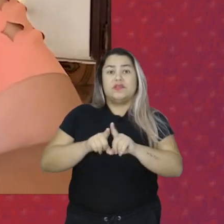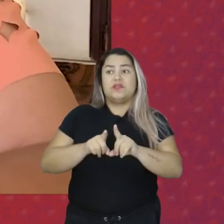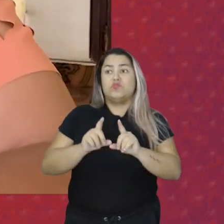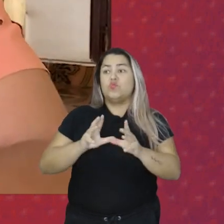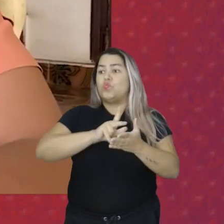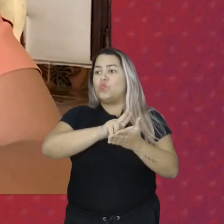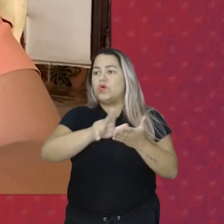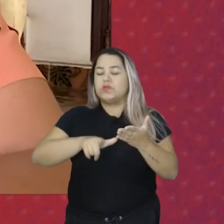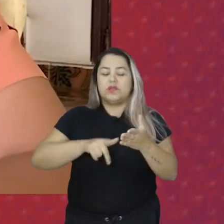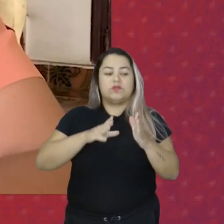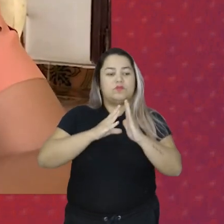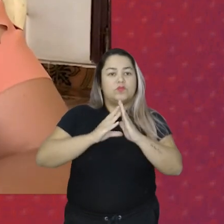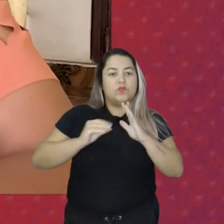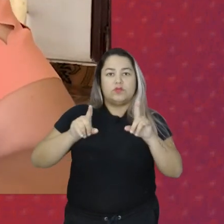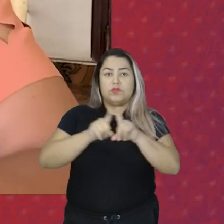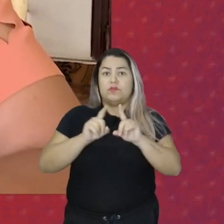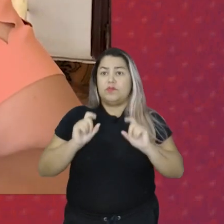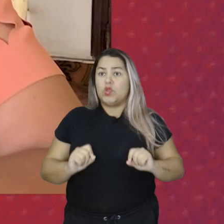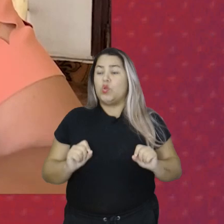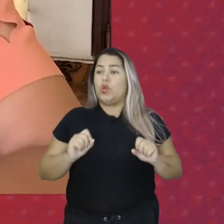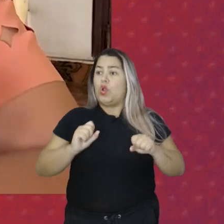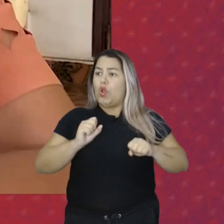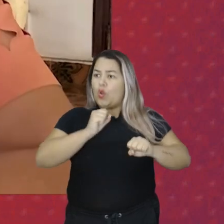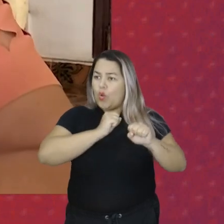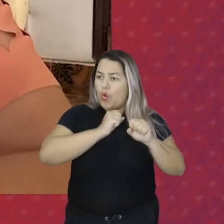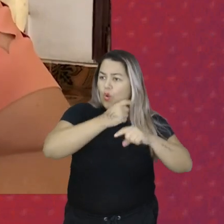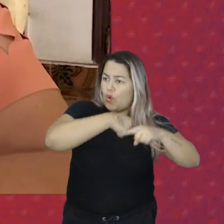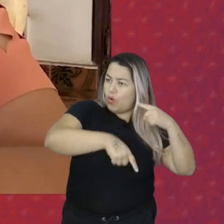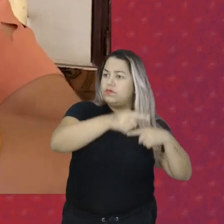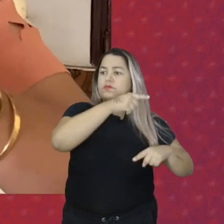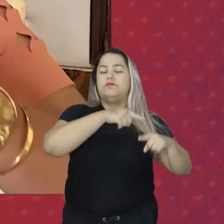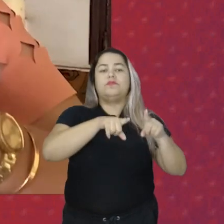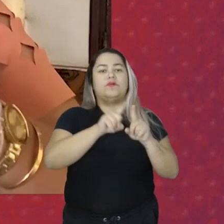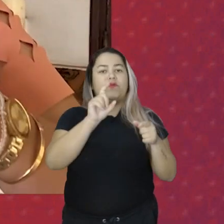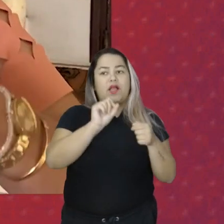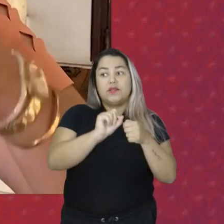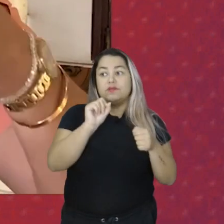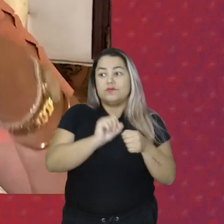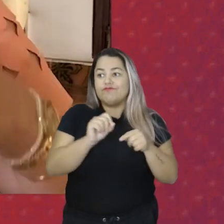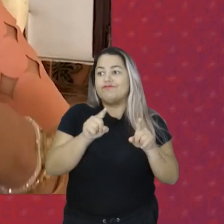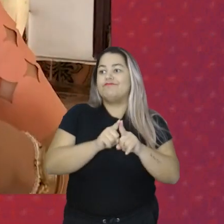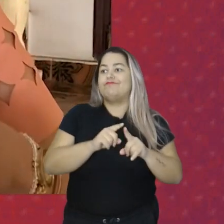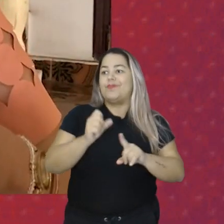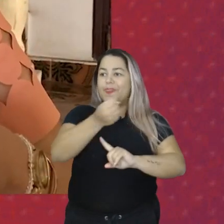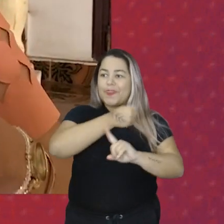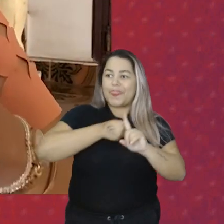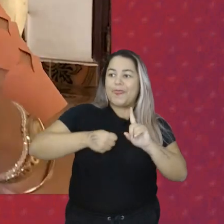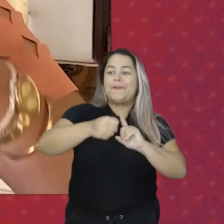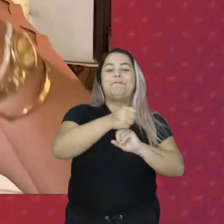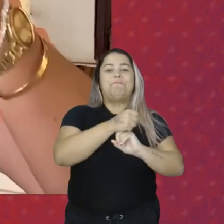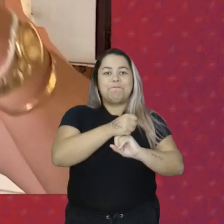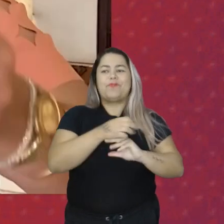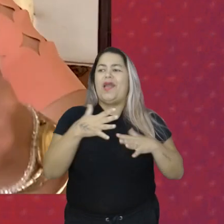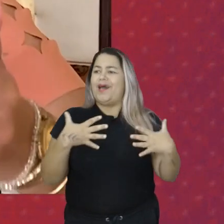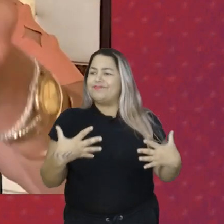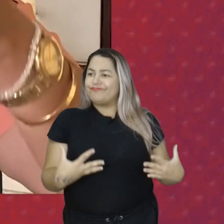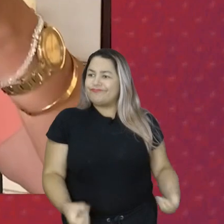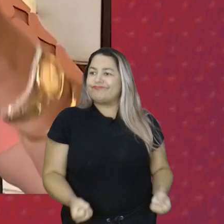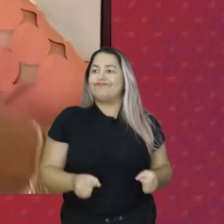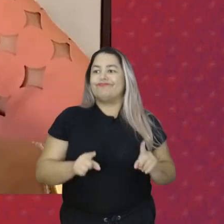de modos construídos de fazer com que a sociedade